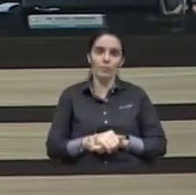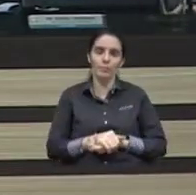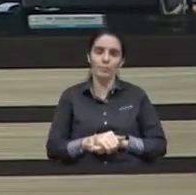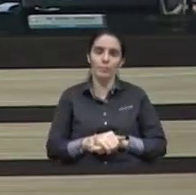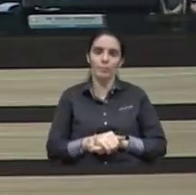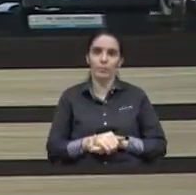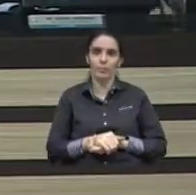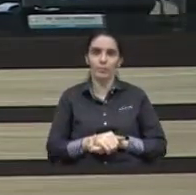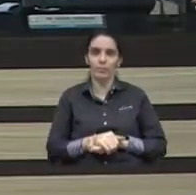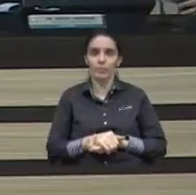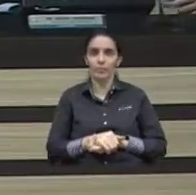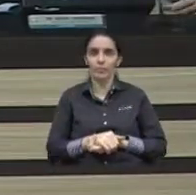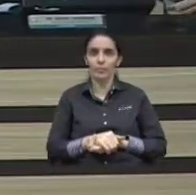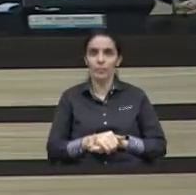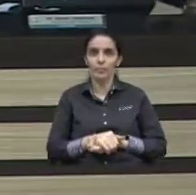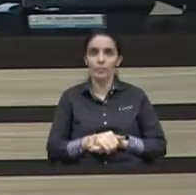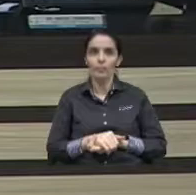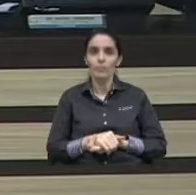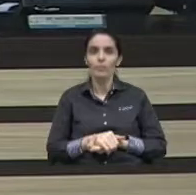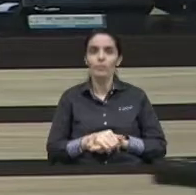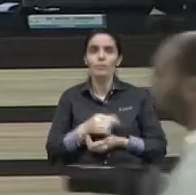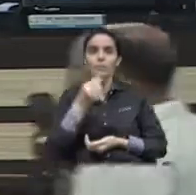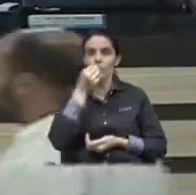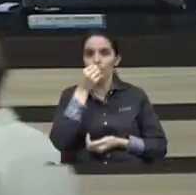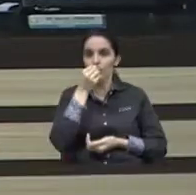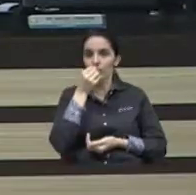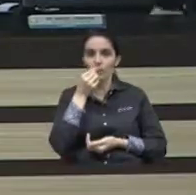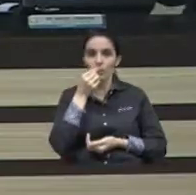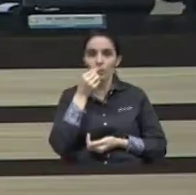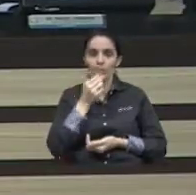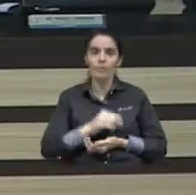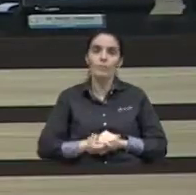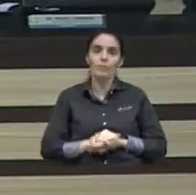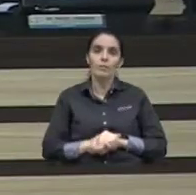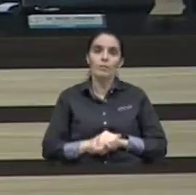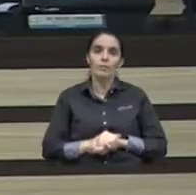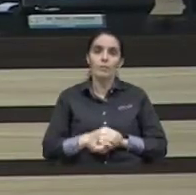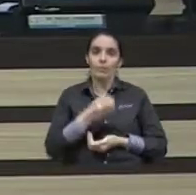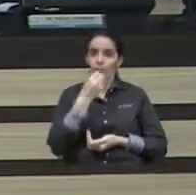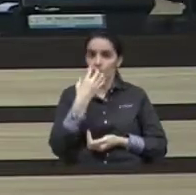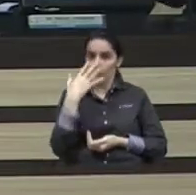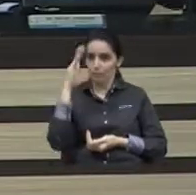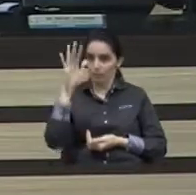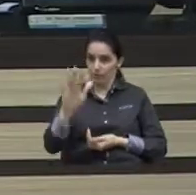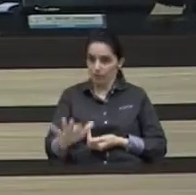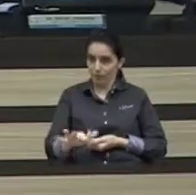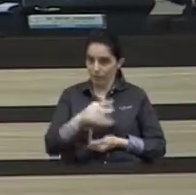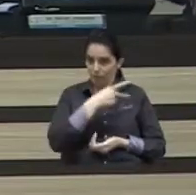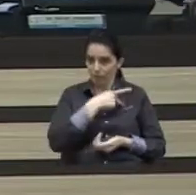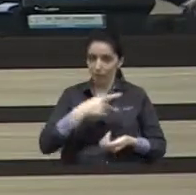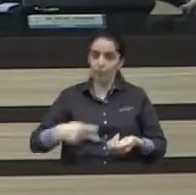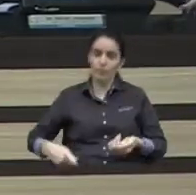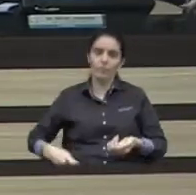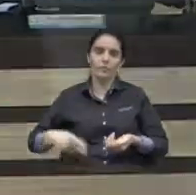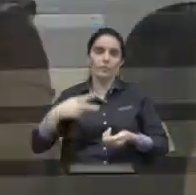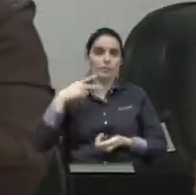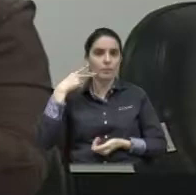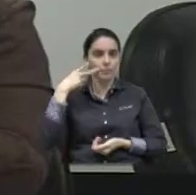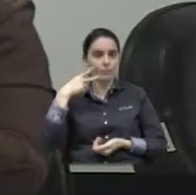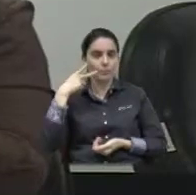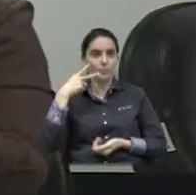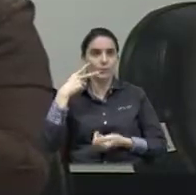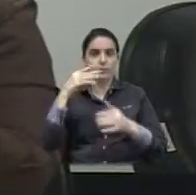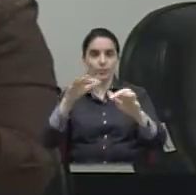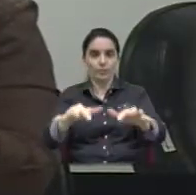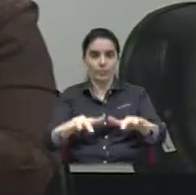presidente. Com a palavra, vereador Estevam Nogueira. Boa tarde, presidente, nobres vereadores, público